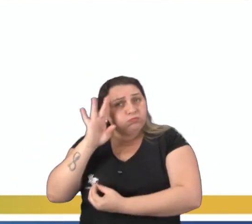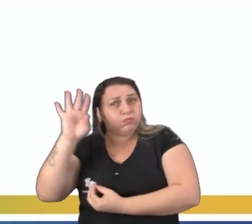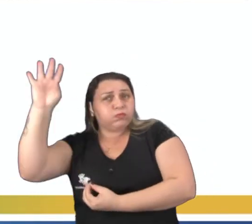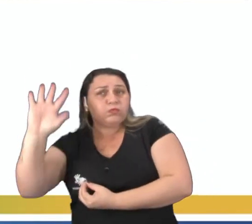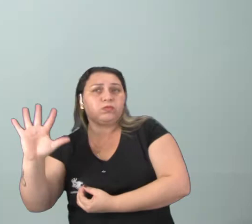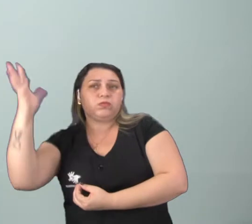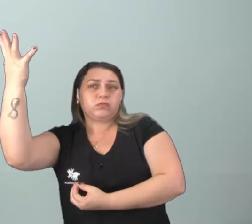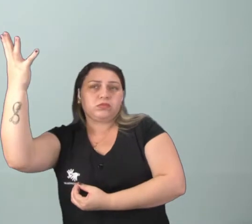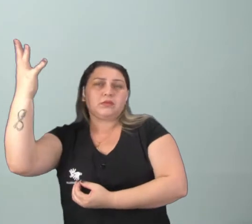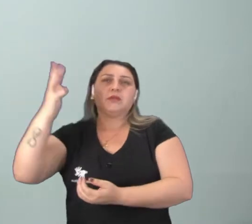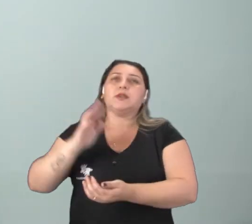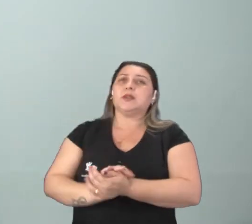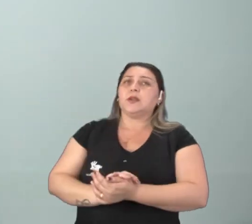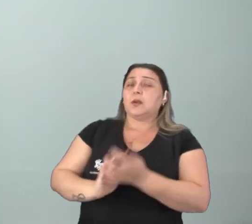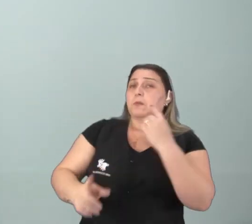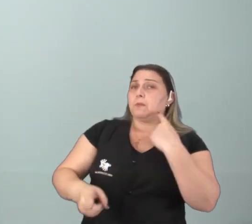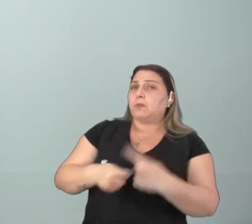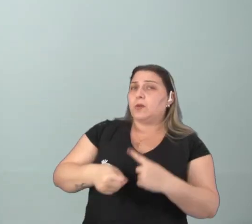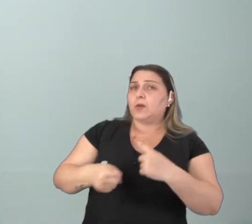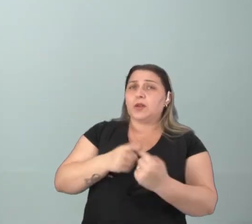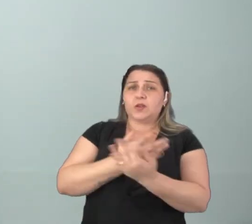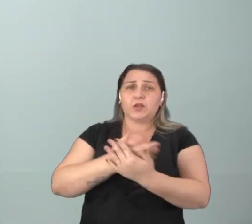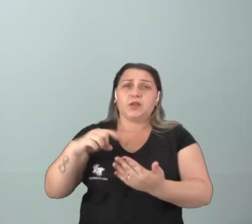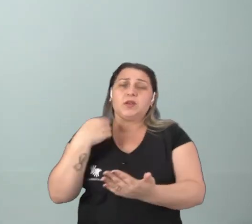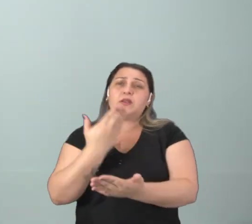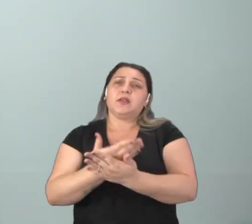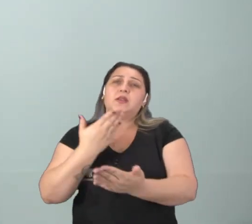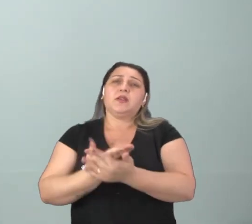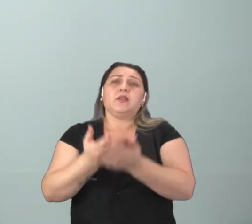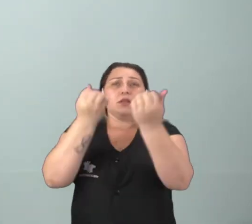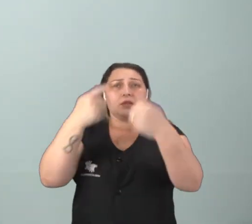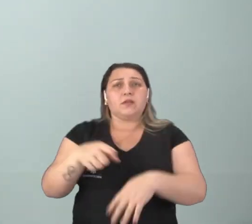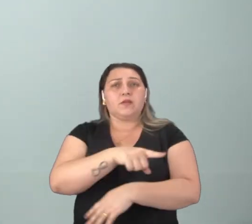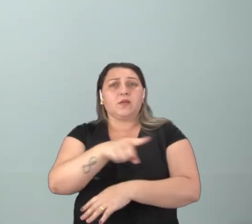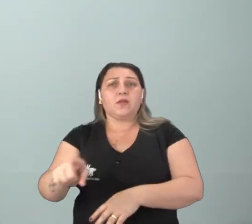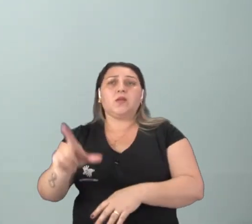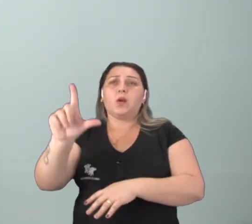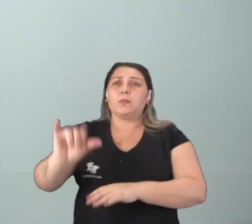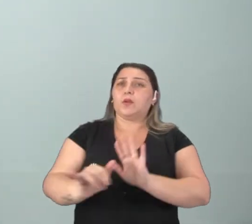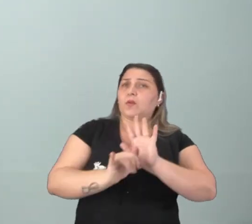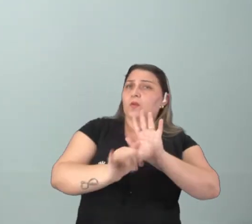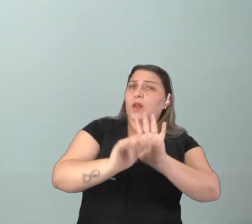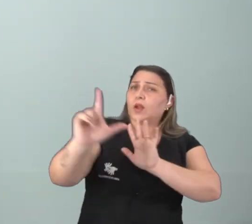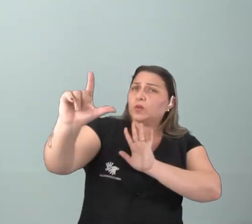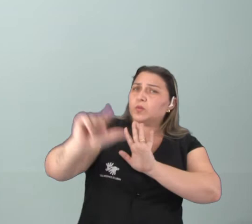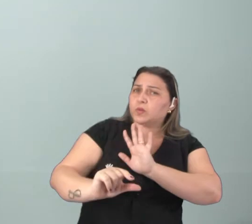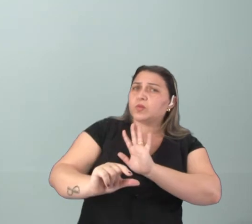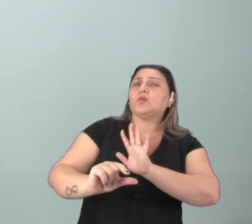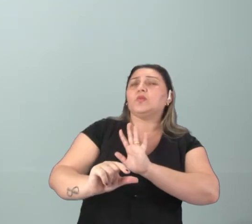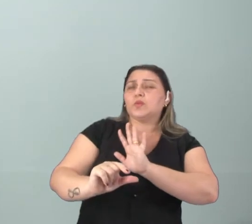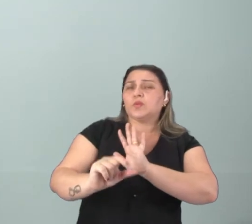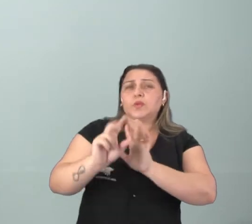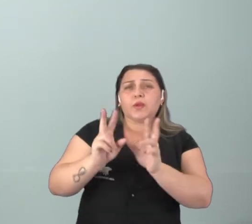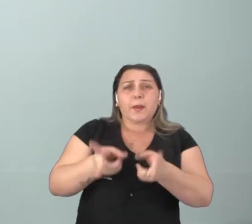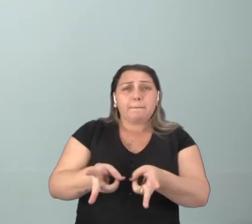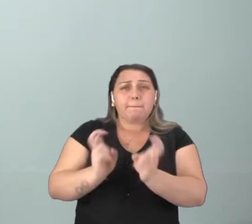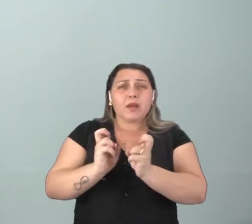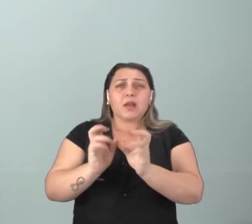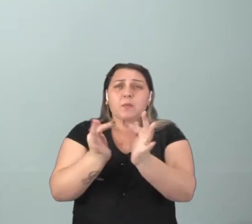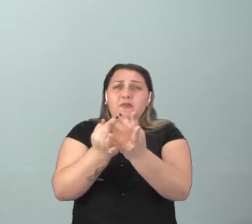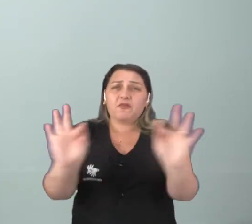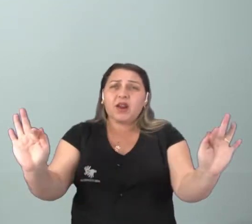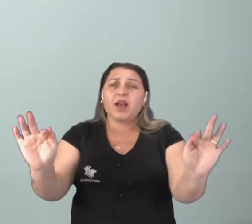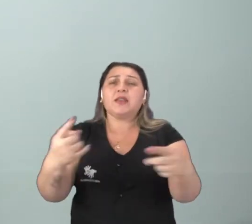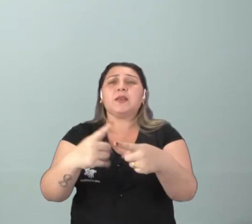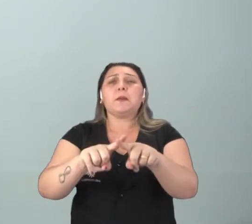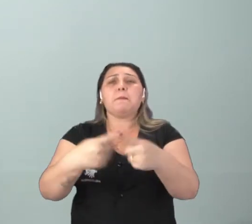os acontecimentos. Porque no início da nossa aula eu disse para vocês, o microconto ele é curto. Você observa que é uma frase,